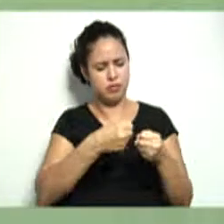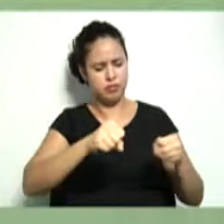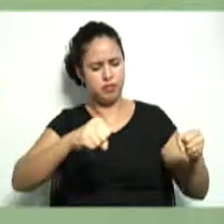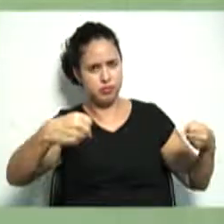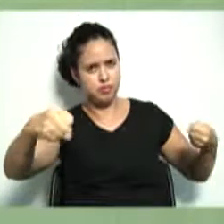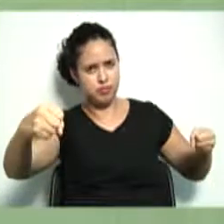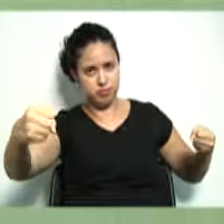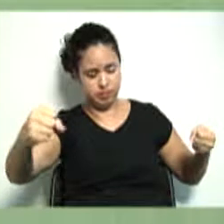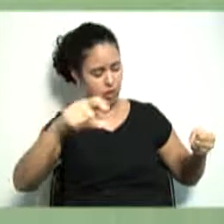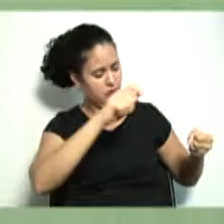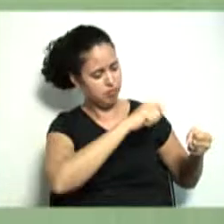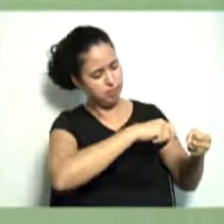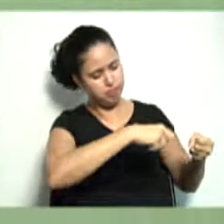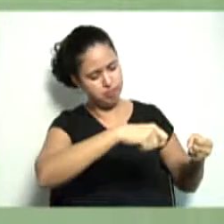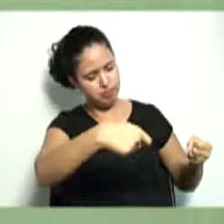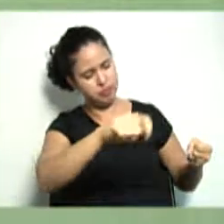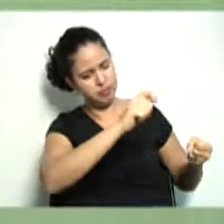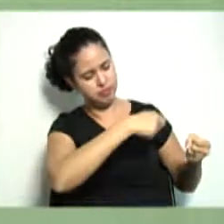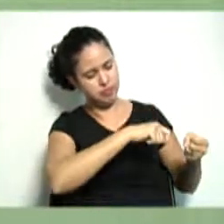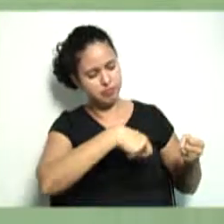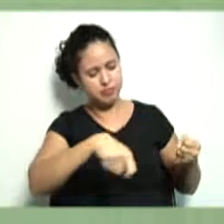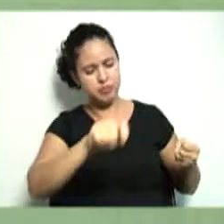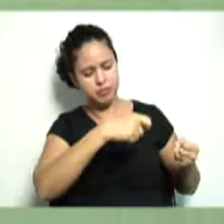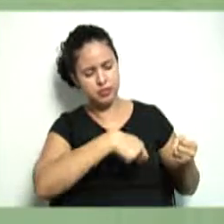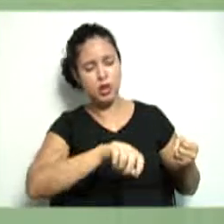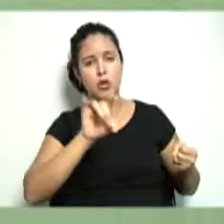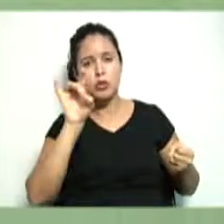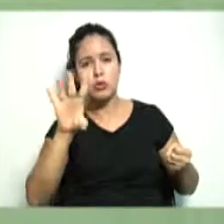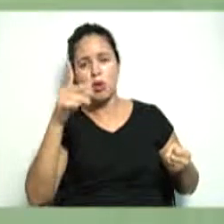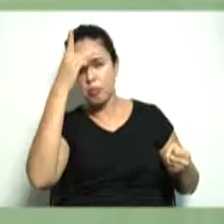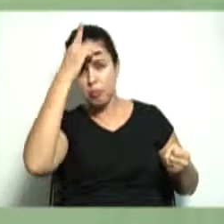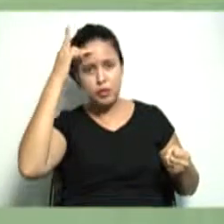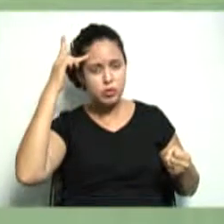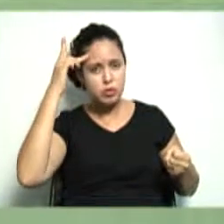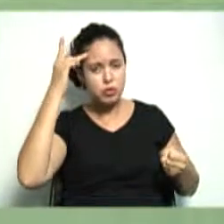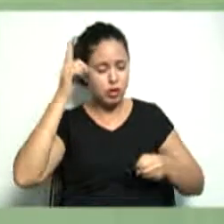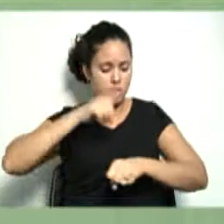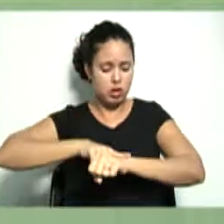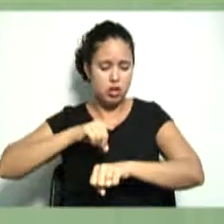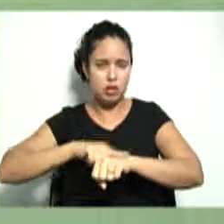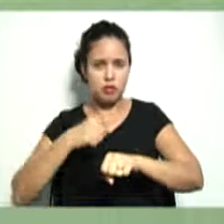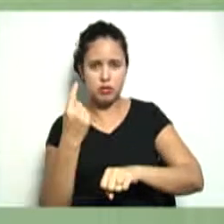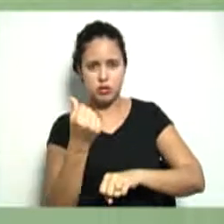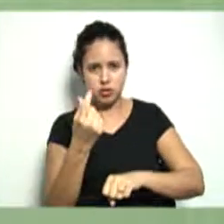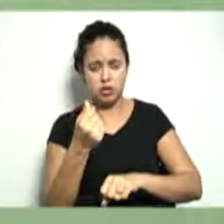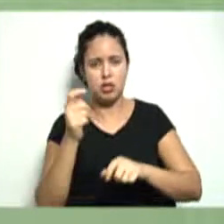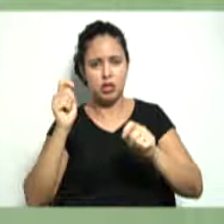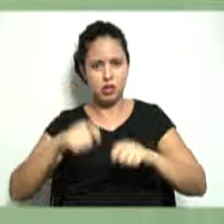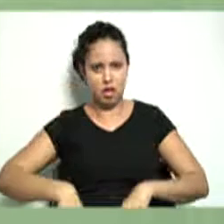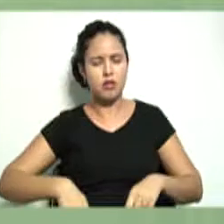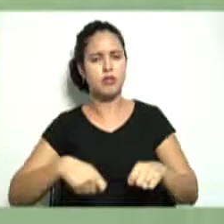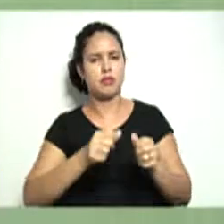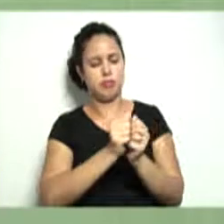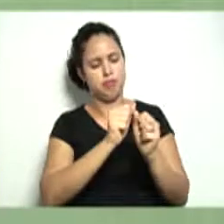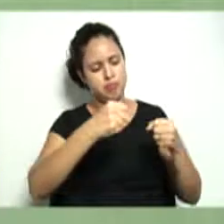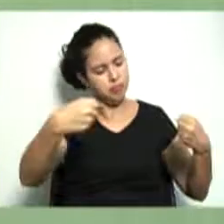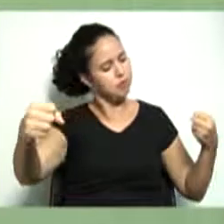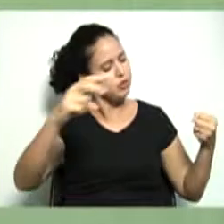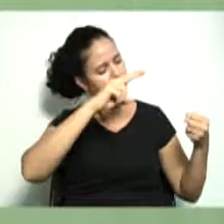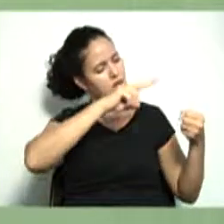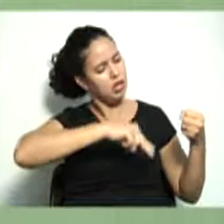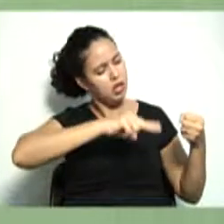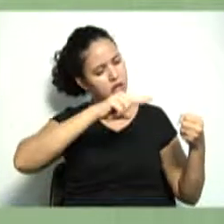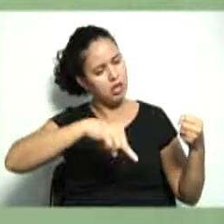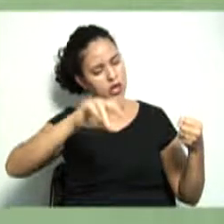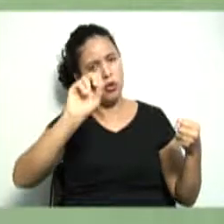à mão, e somente as pessoas que tinham tempo e dinheiro poderiam se dedicar a essas atividades. Então, aqui o texto